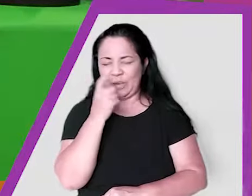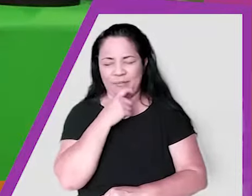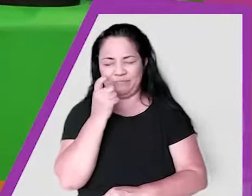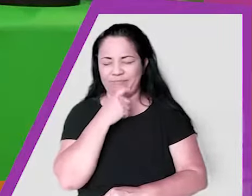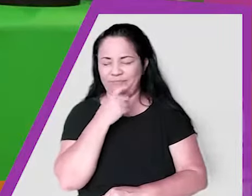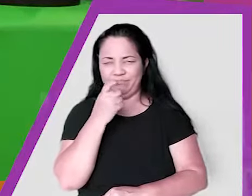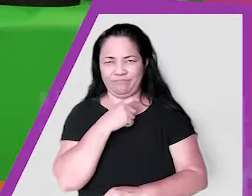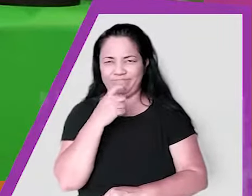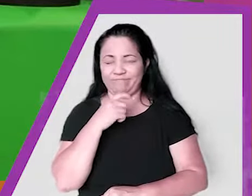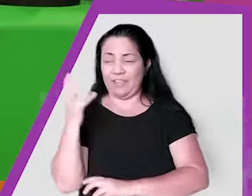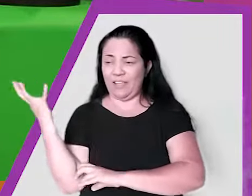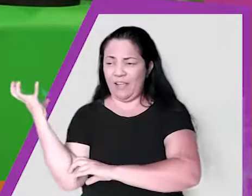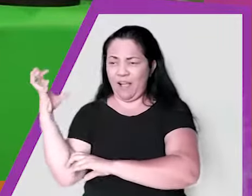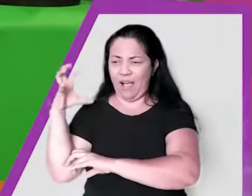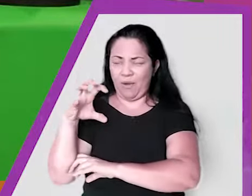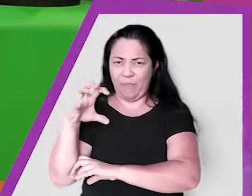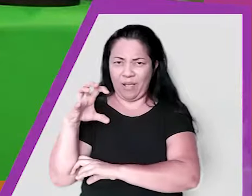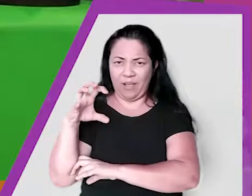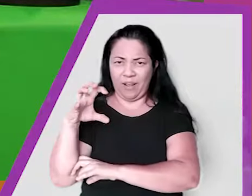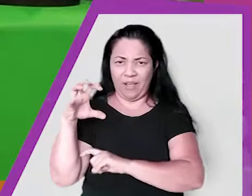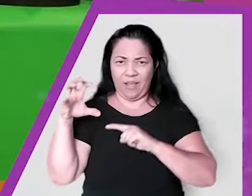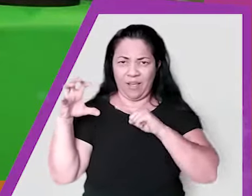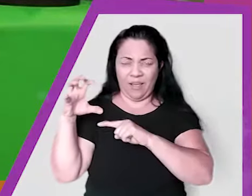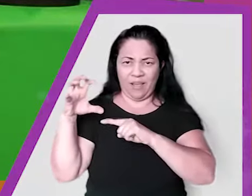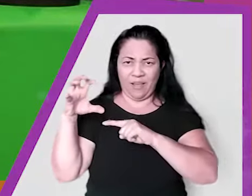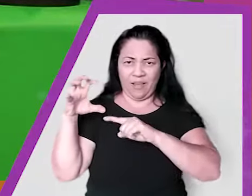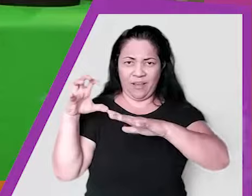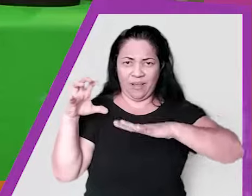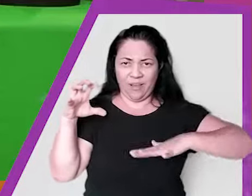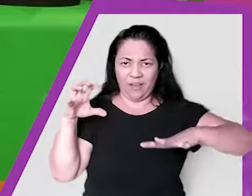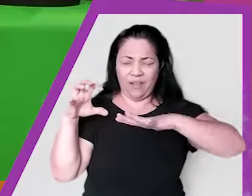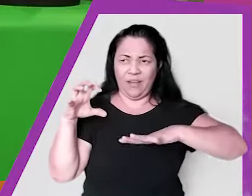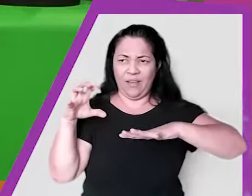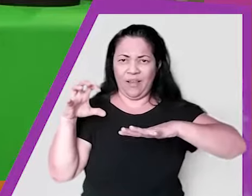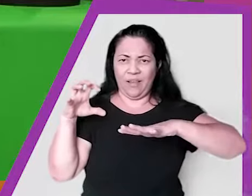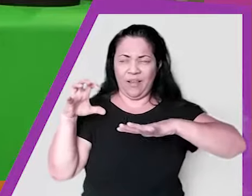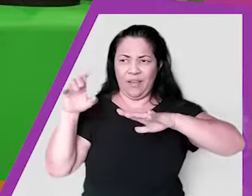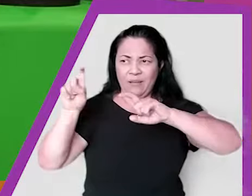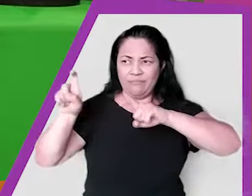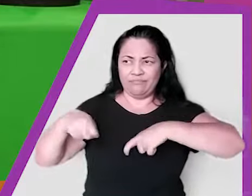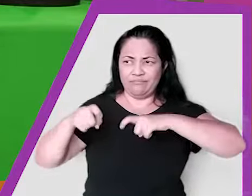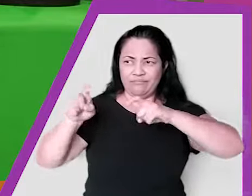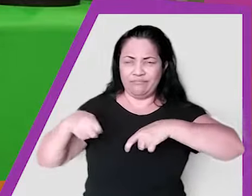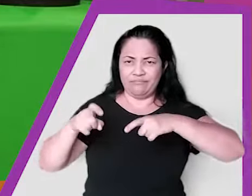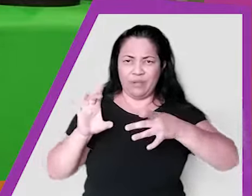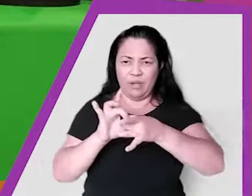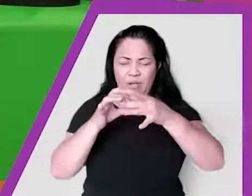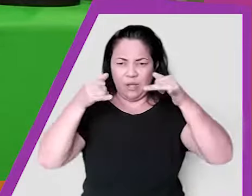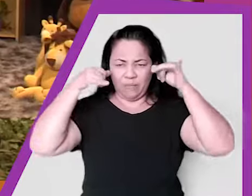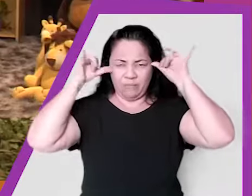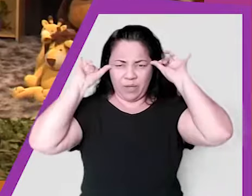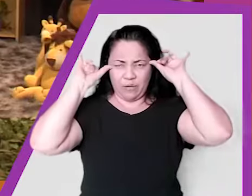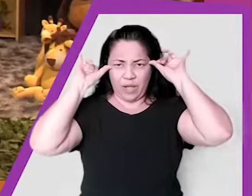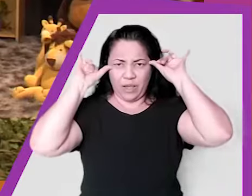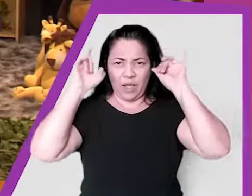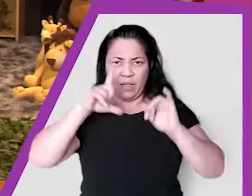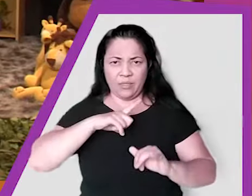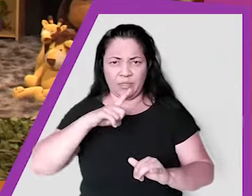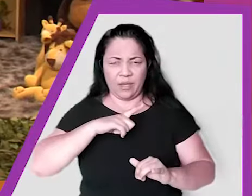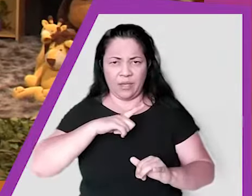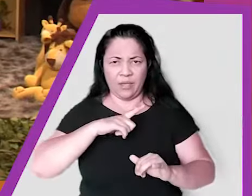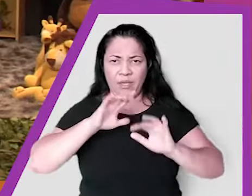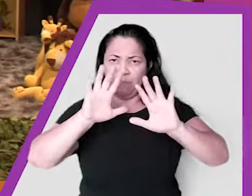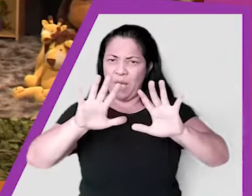Isso não é verdade. E além disso, a ocupação do cerrado pelas atividades agropecuárias vem sendo feita de